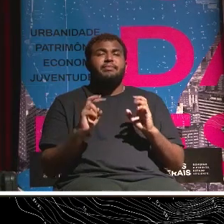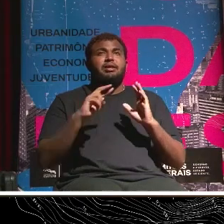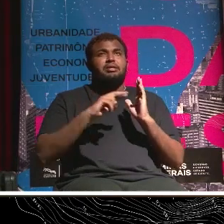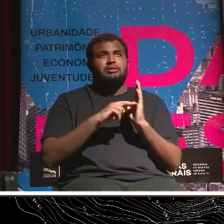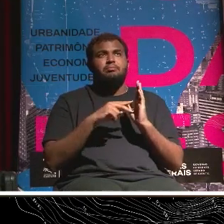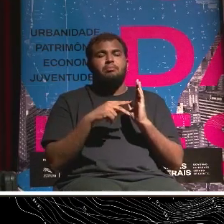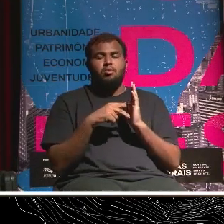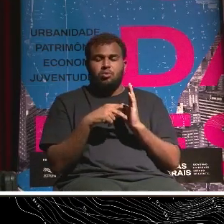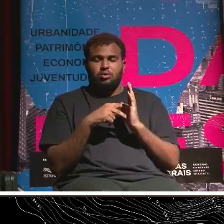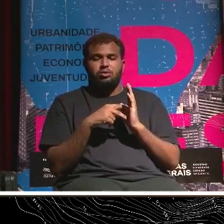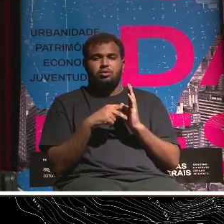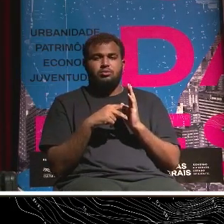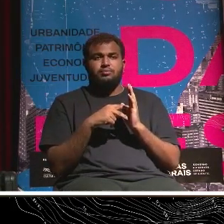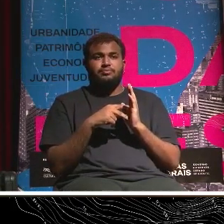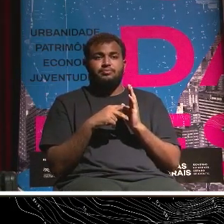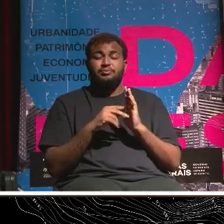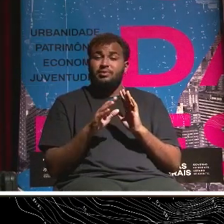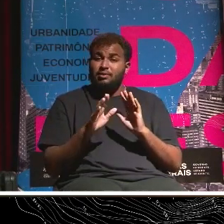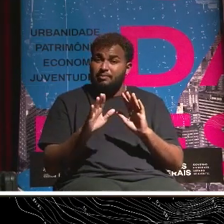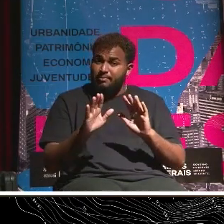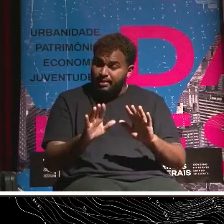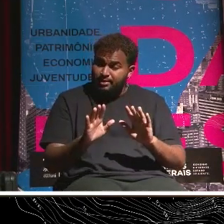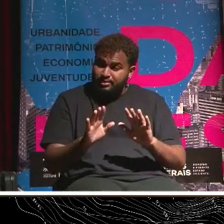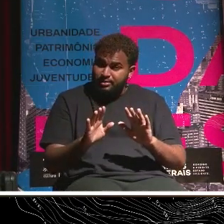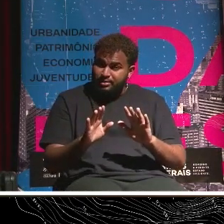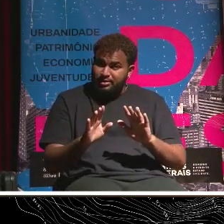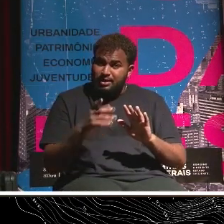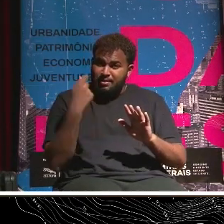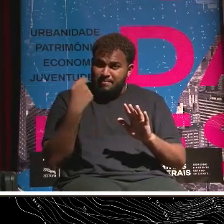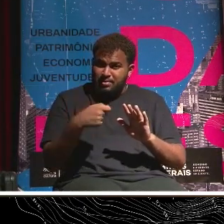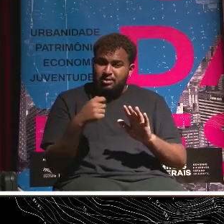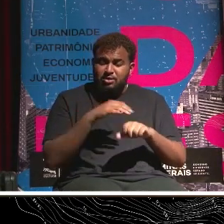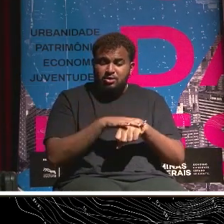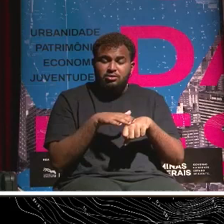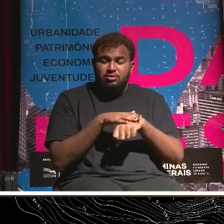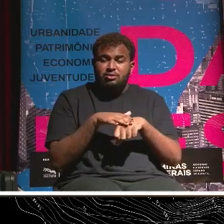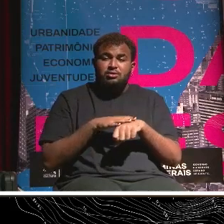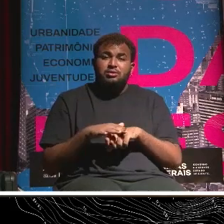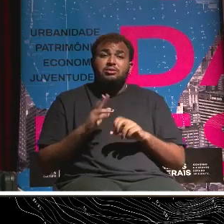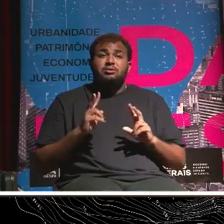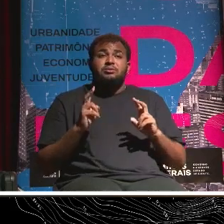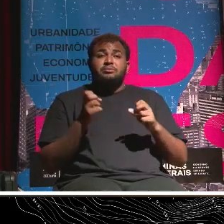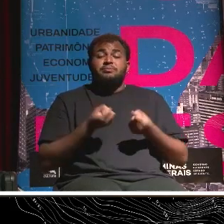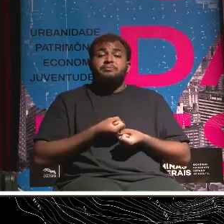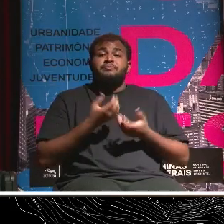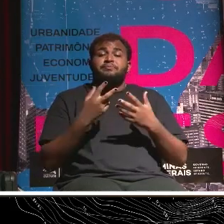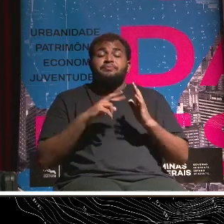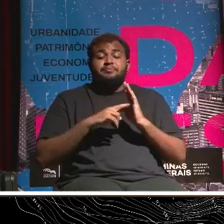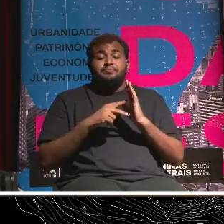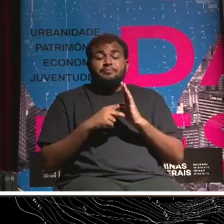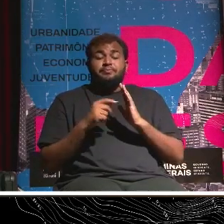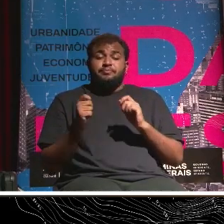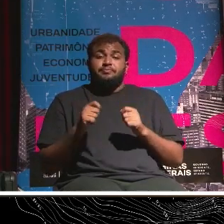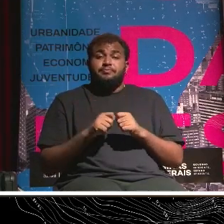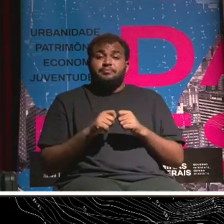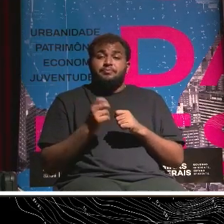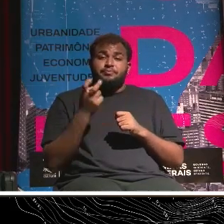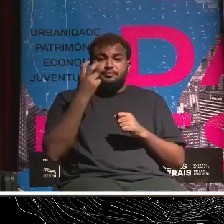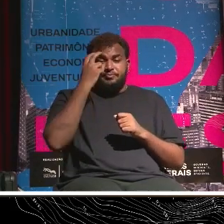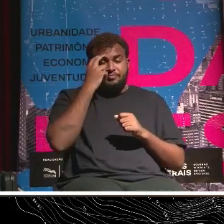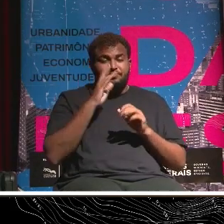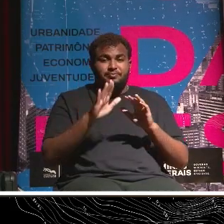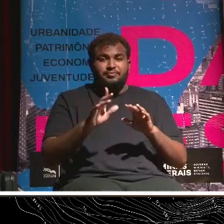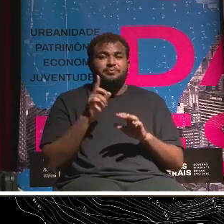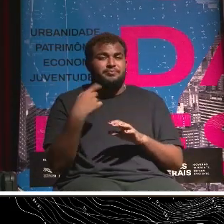simbólica, mas precisa conversar sobre a dimensão simbólica, o fazer cultural, mas a